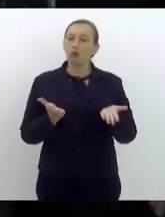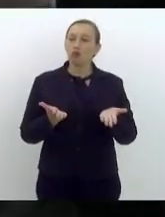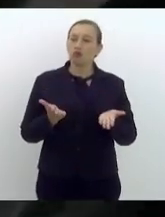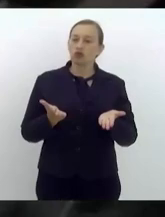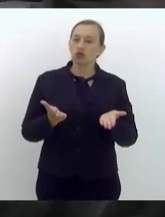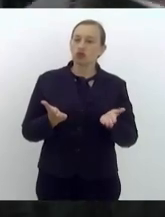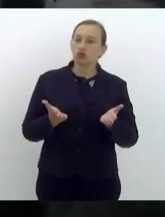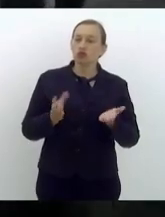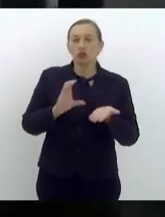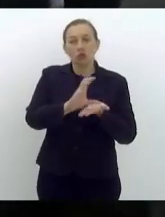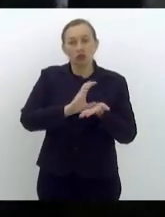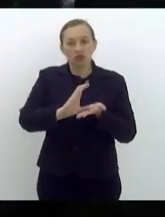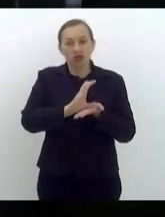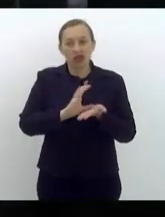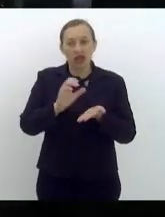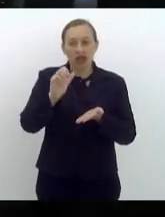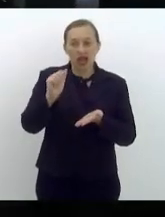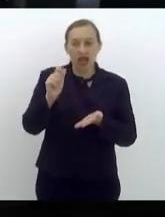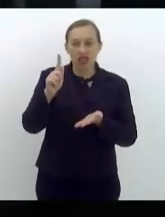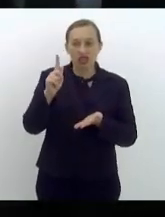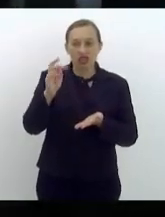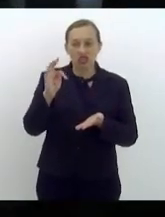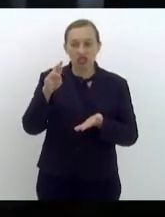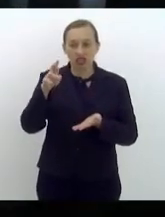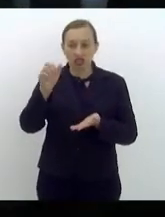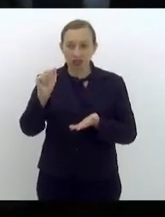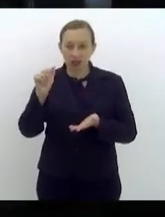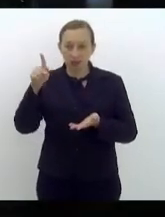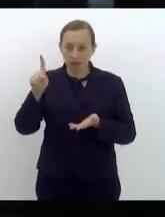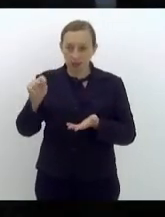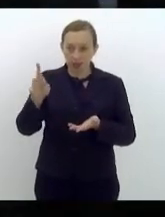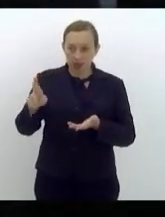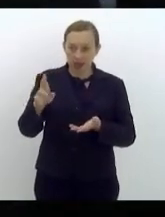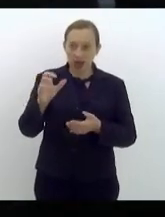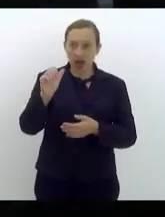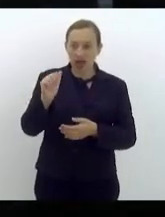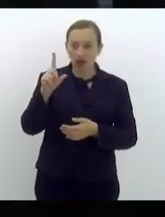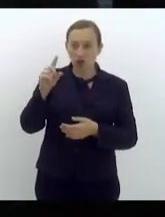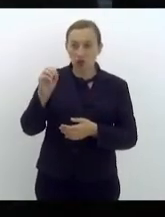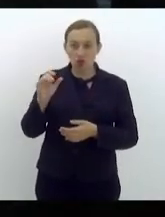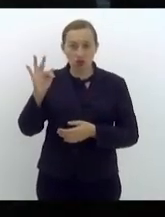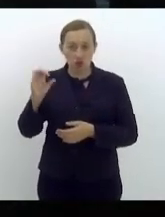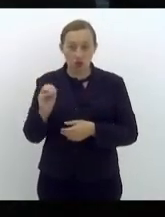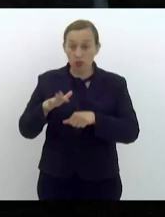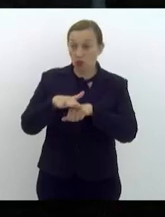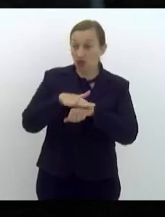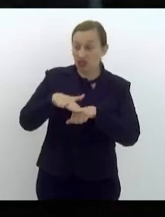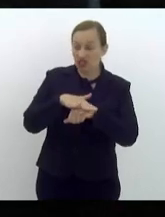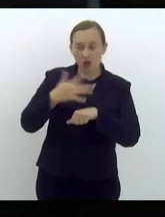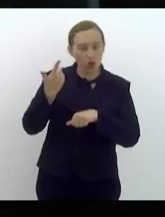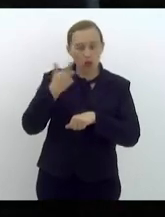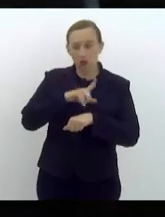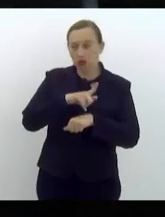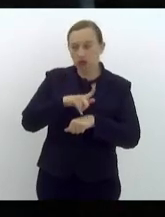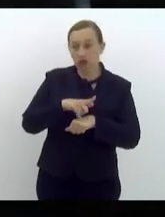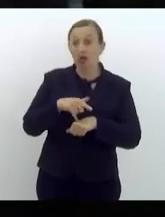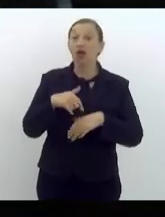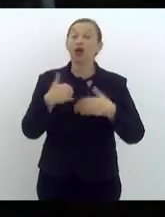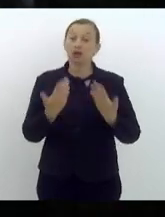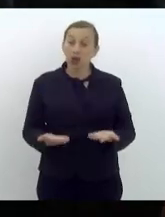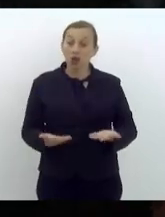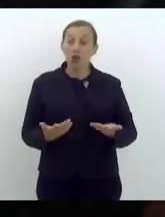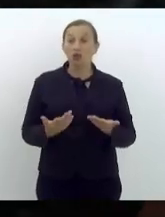ao conselheiro da Getransp, Adolfo Konder, e não consegui. Fica aqui o meu